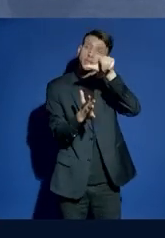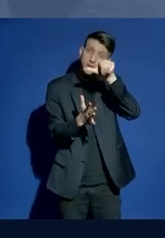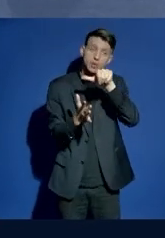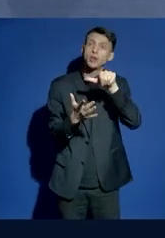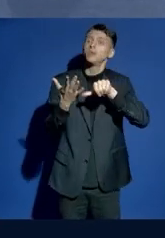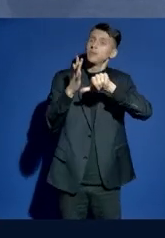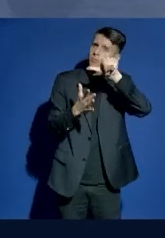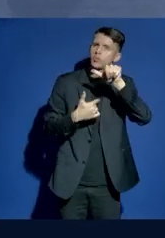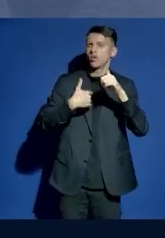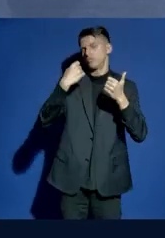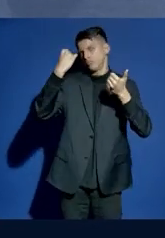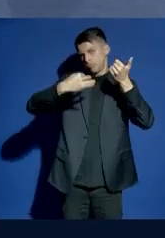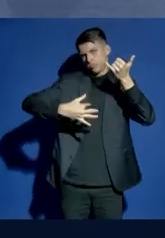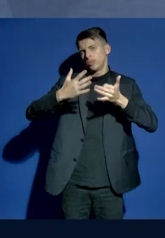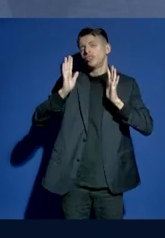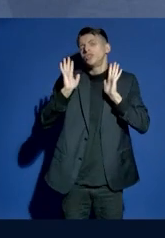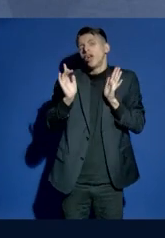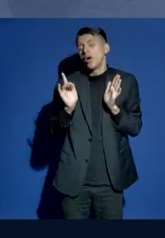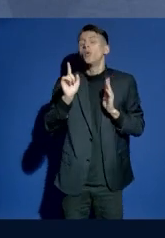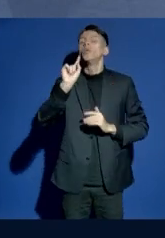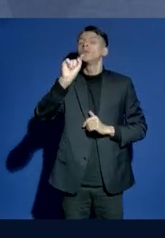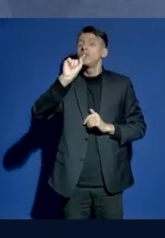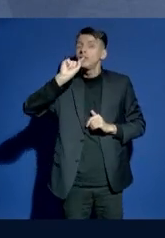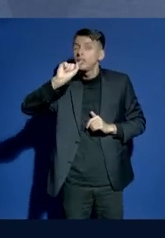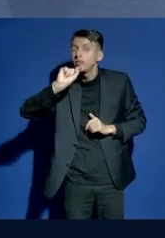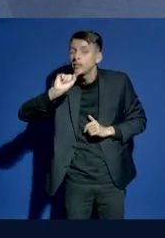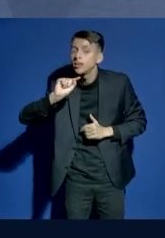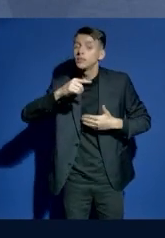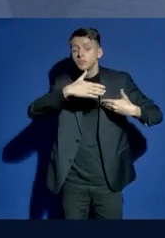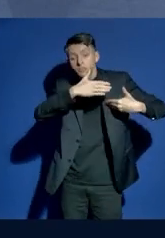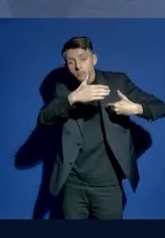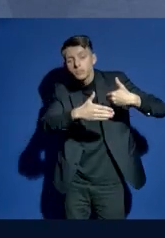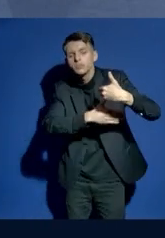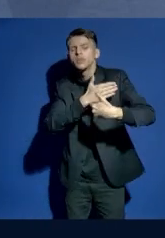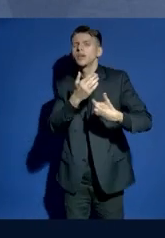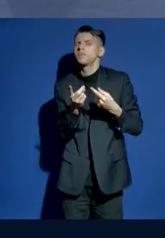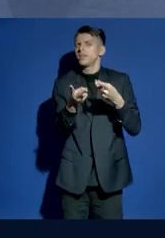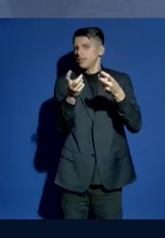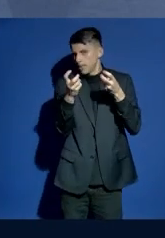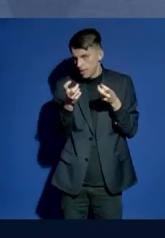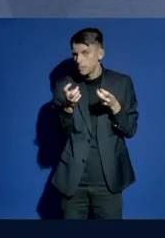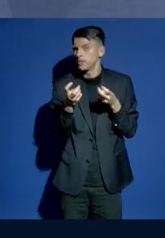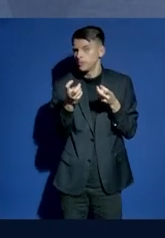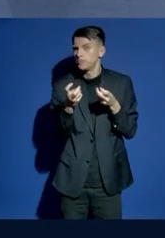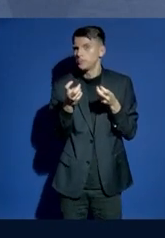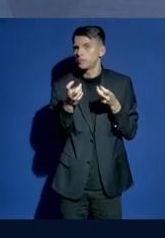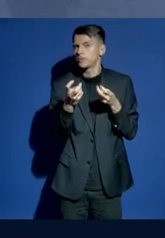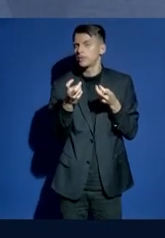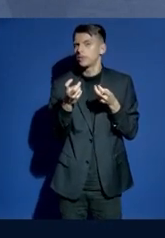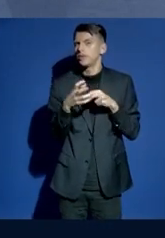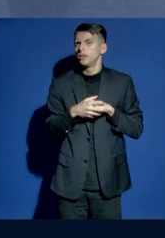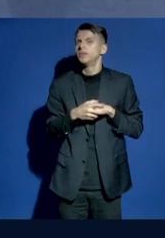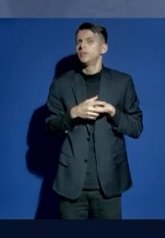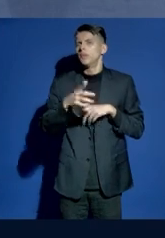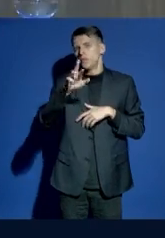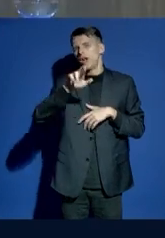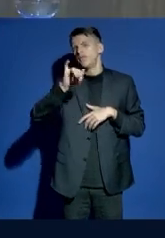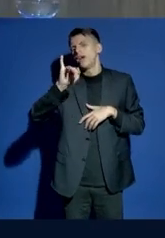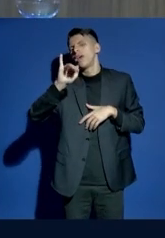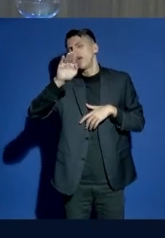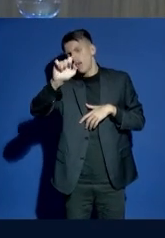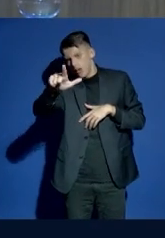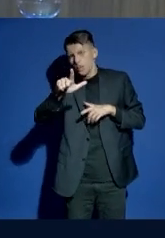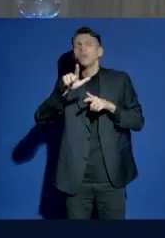na minha primeira manifestação assim, o que está levando, e a gente percebe isso no interior, tanto o Rafael, o